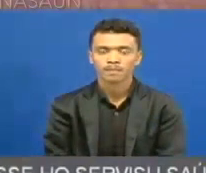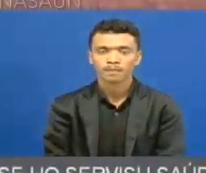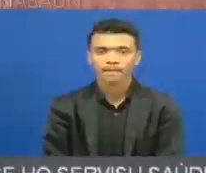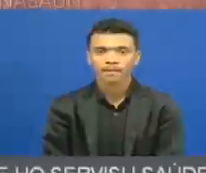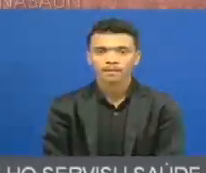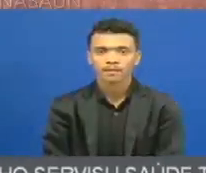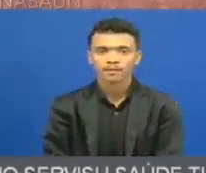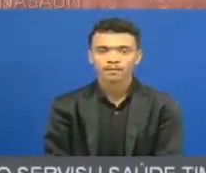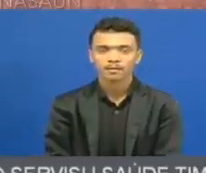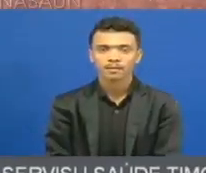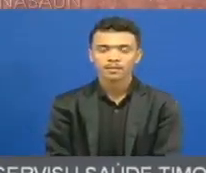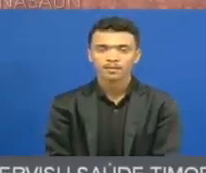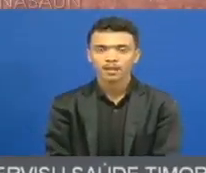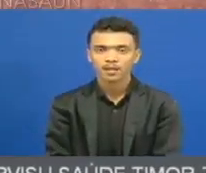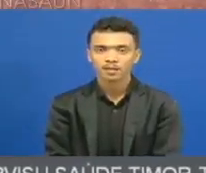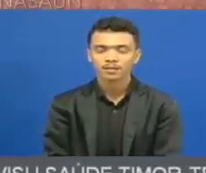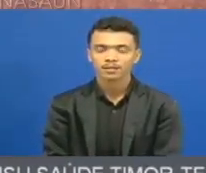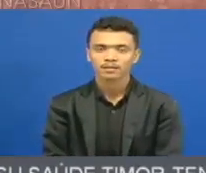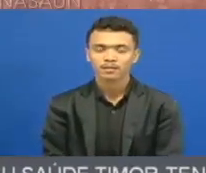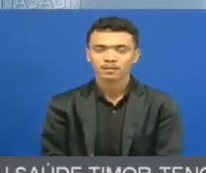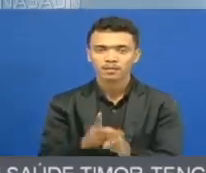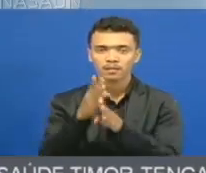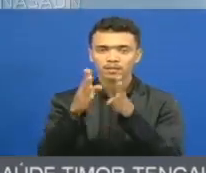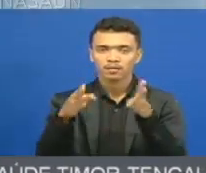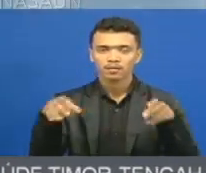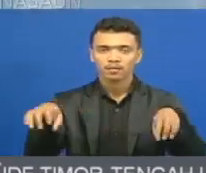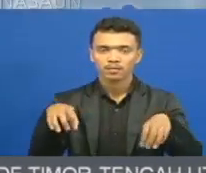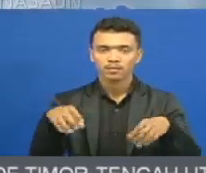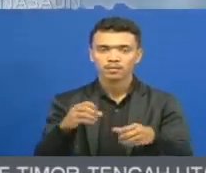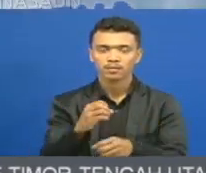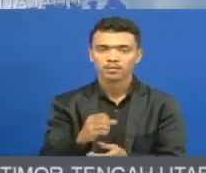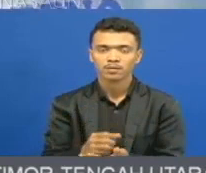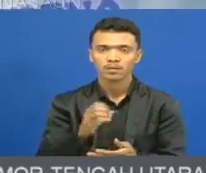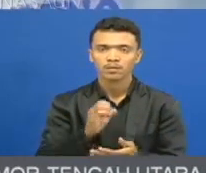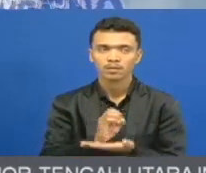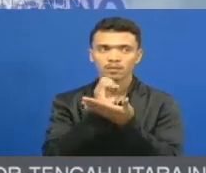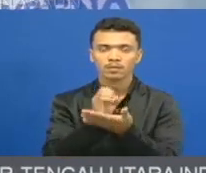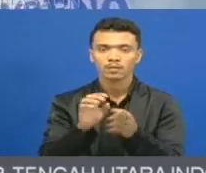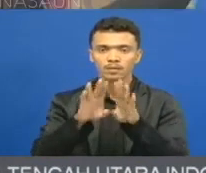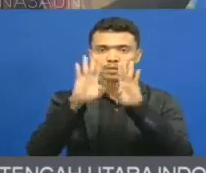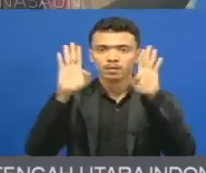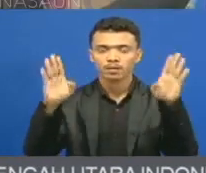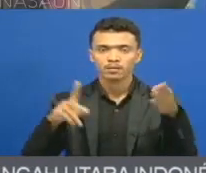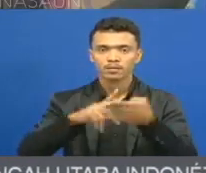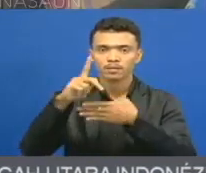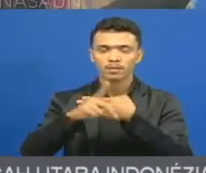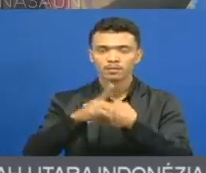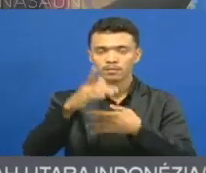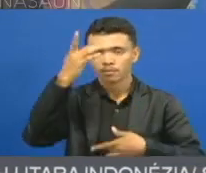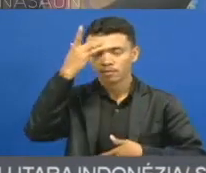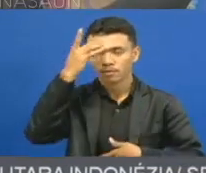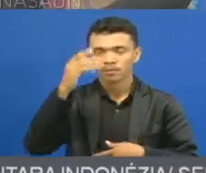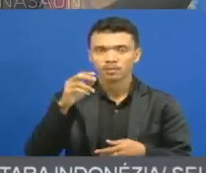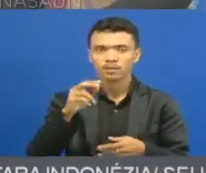Direktur Servisu Saudi Regional Raiwa Lolita Lai ato planune hafuin lansa programa combate mora sadait iha wini Timor